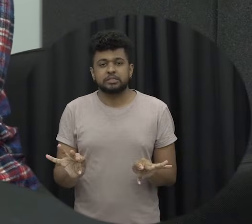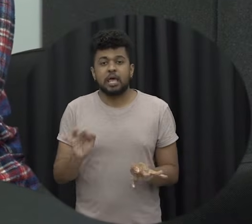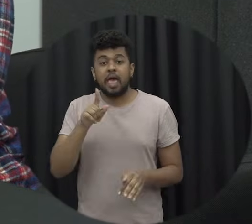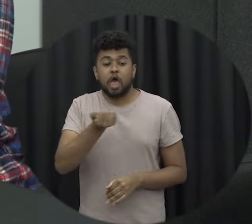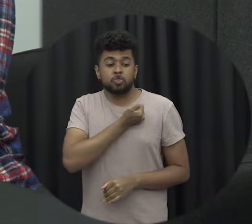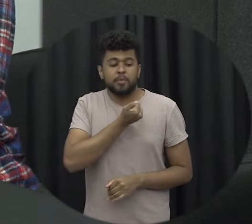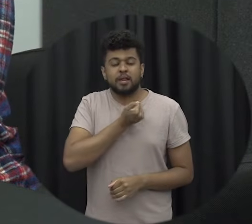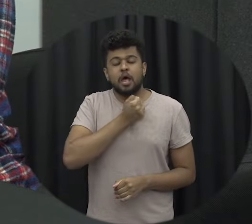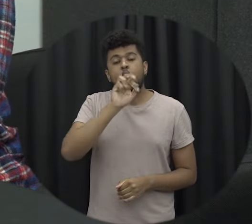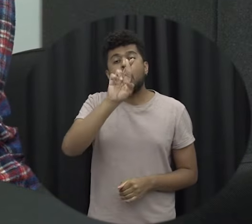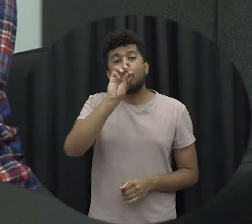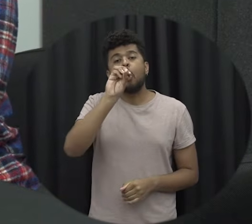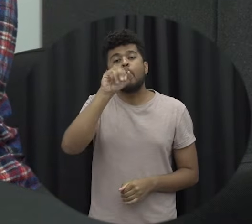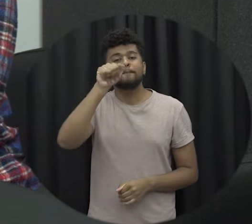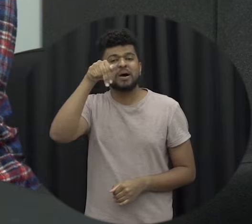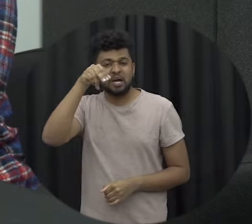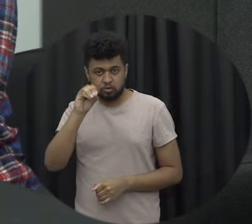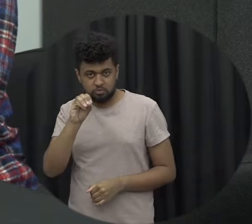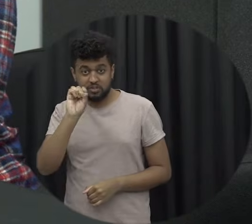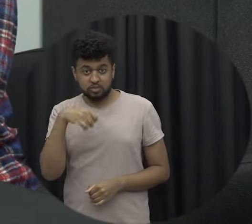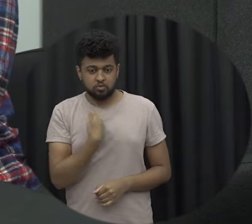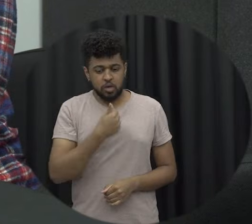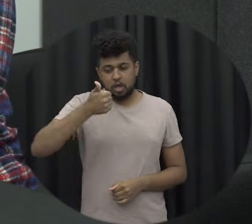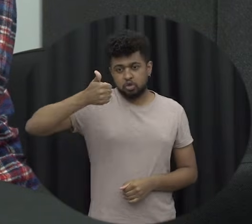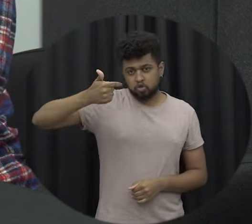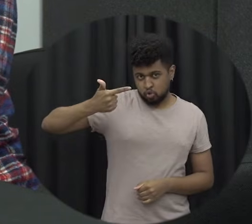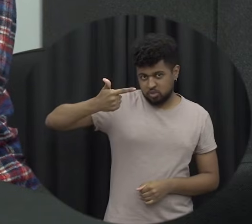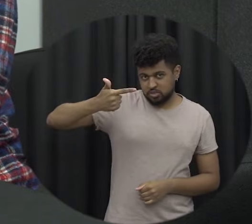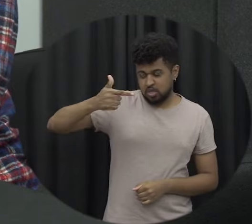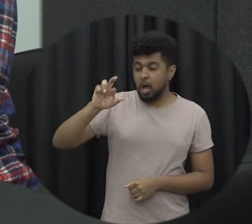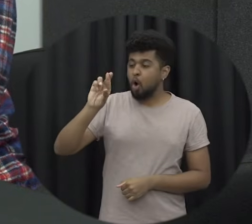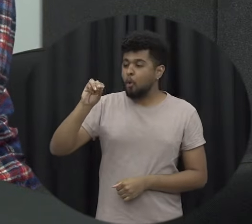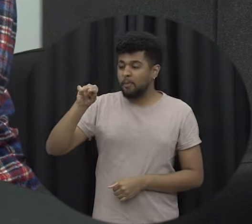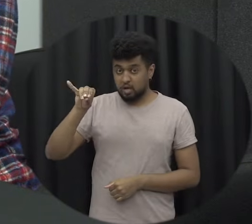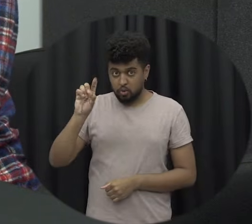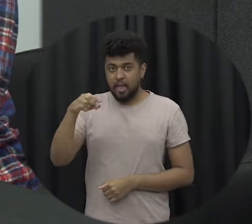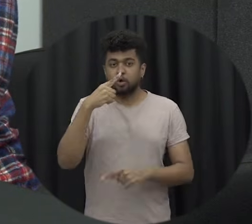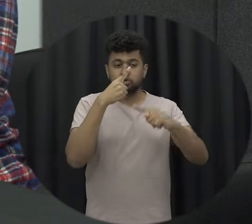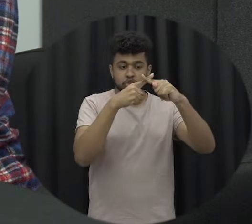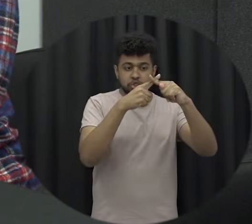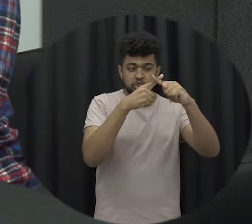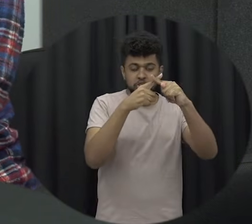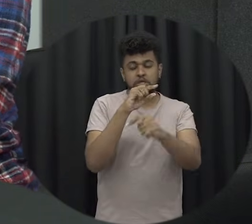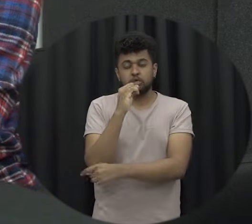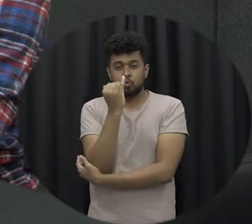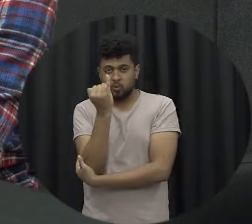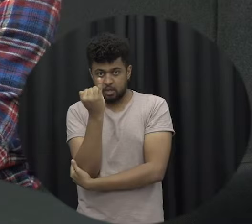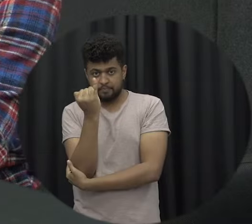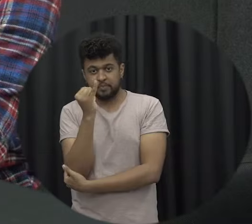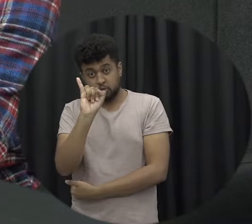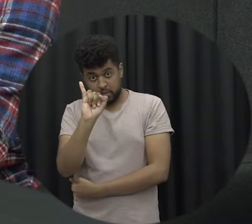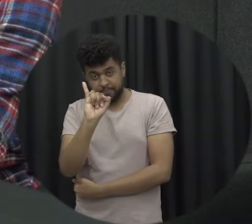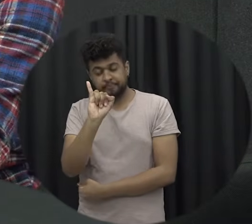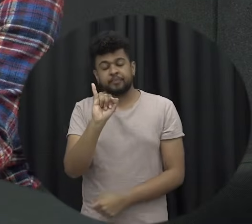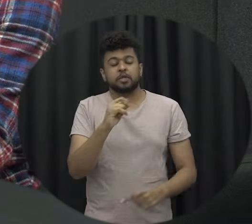escrever o número 12 em numerais romanos, ele é o x, i, né? Número 12 em numerais romanos. O primeiro